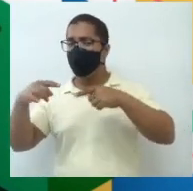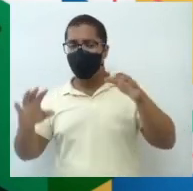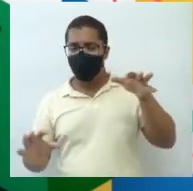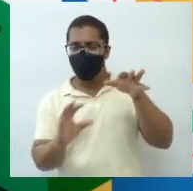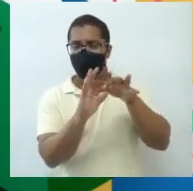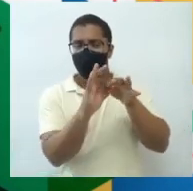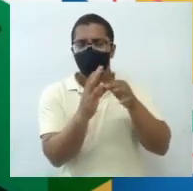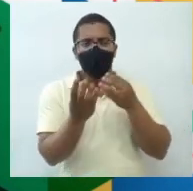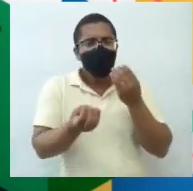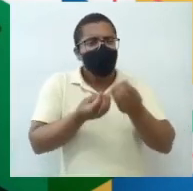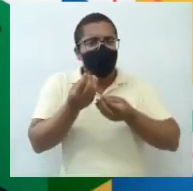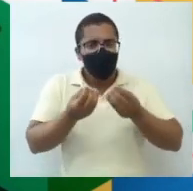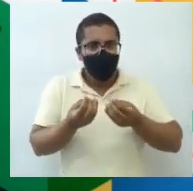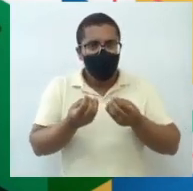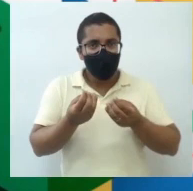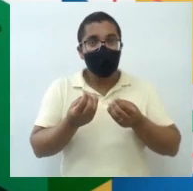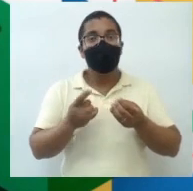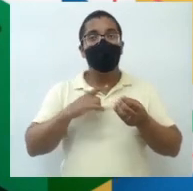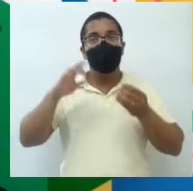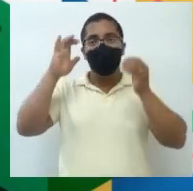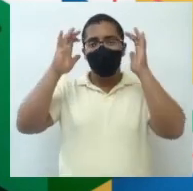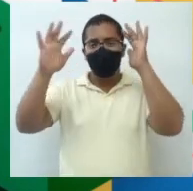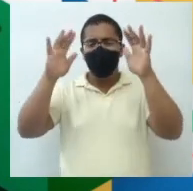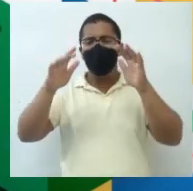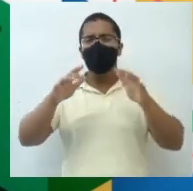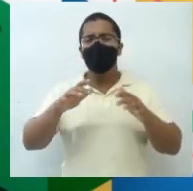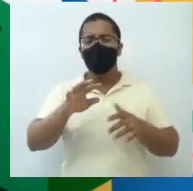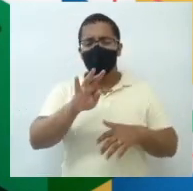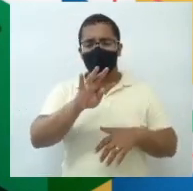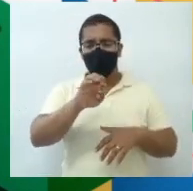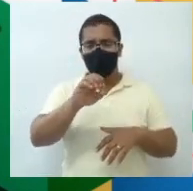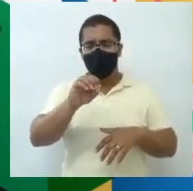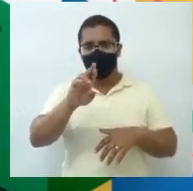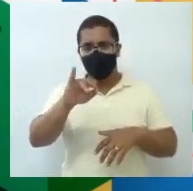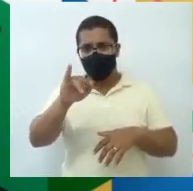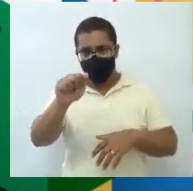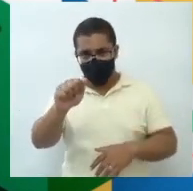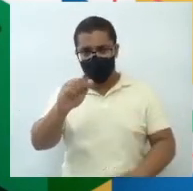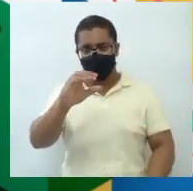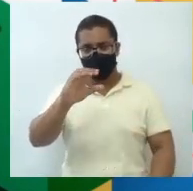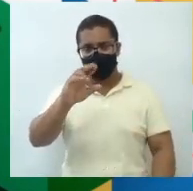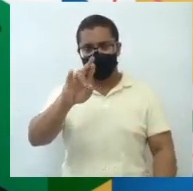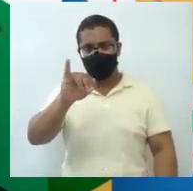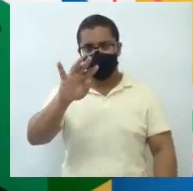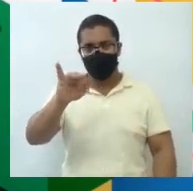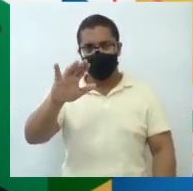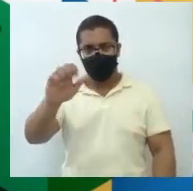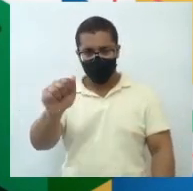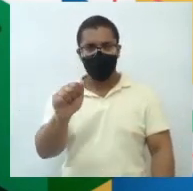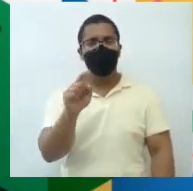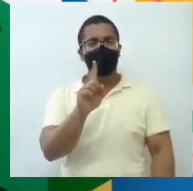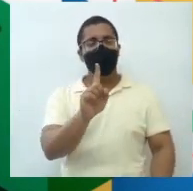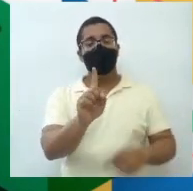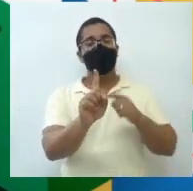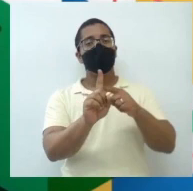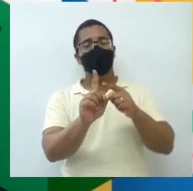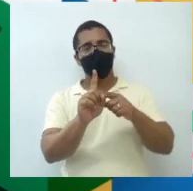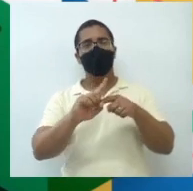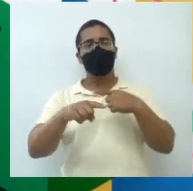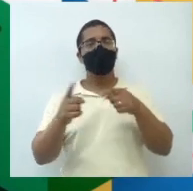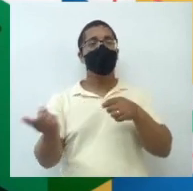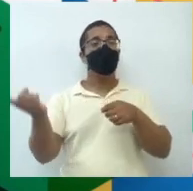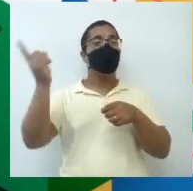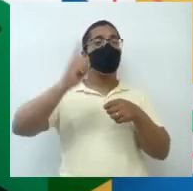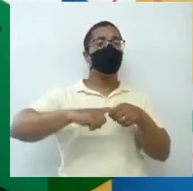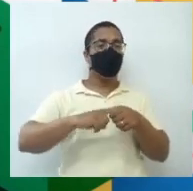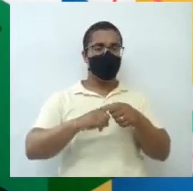é essa teoria crítica professor que faz com que ele retorne quando ele é ele vai para a chamada